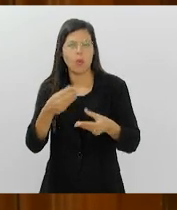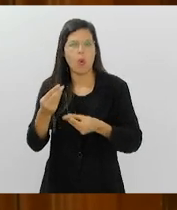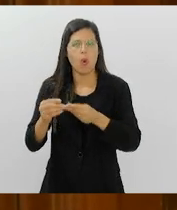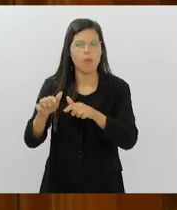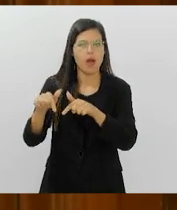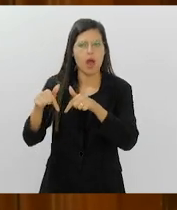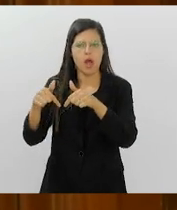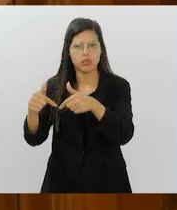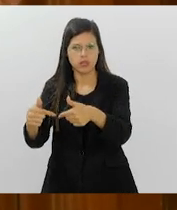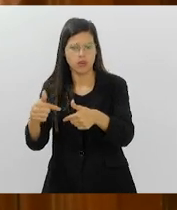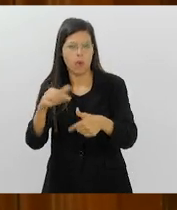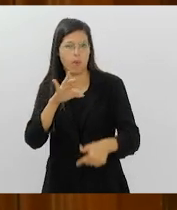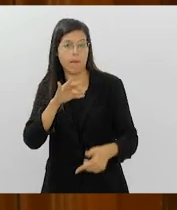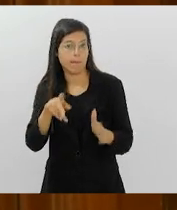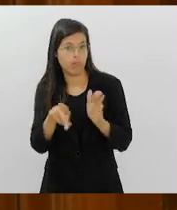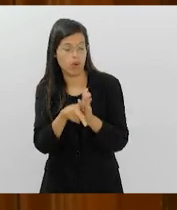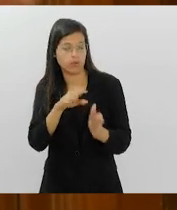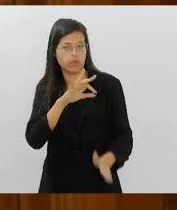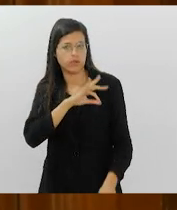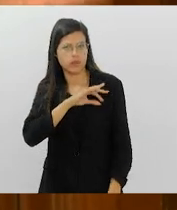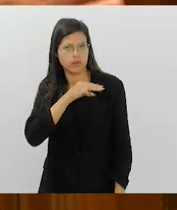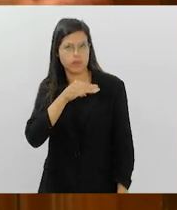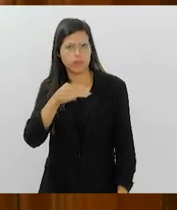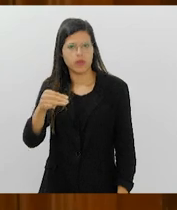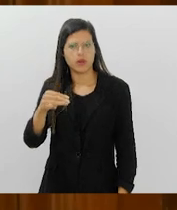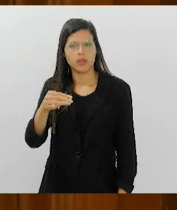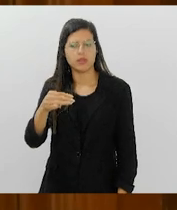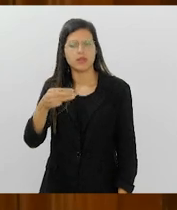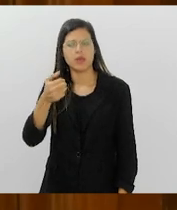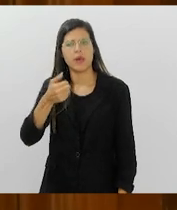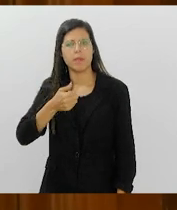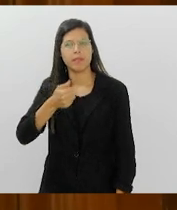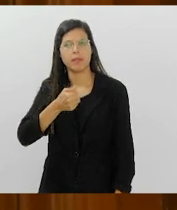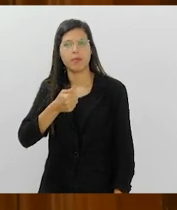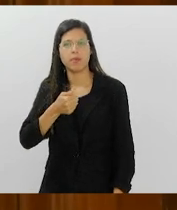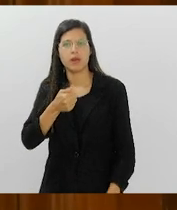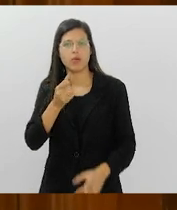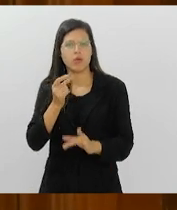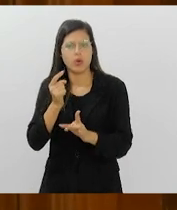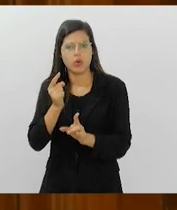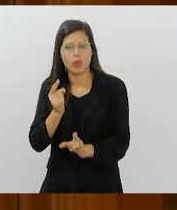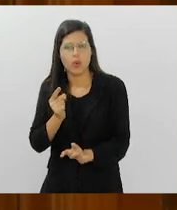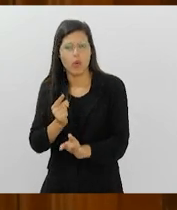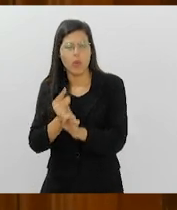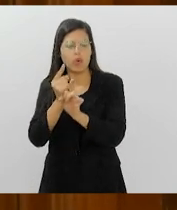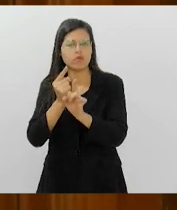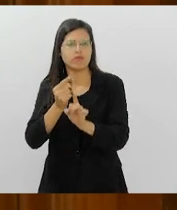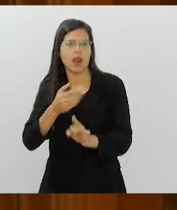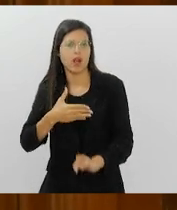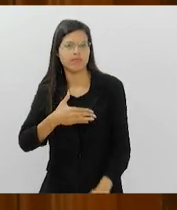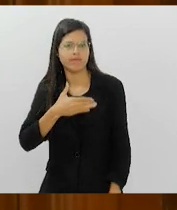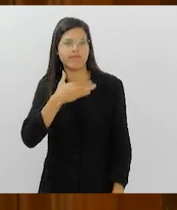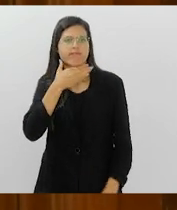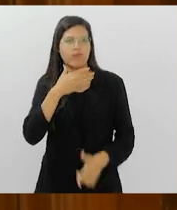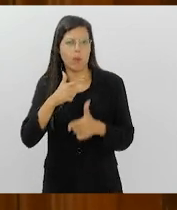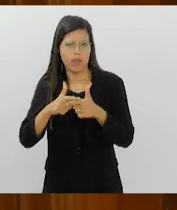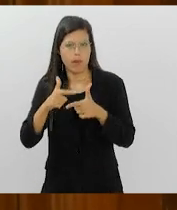os policiais militares que primeiro se depararem com uma crise, né, em ambiente